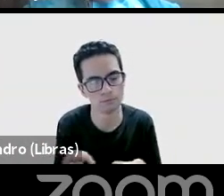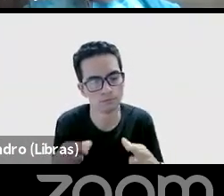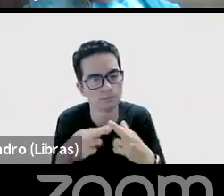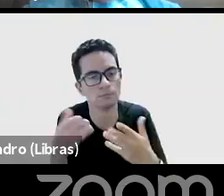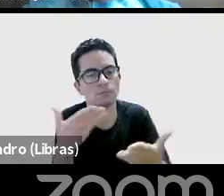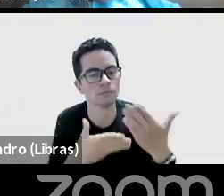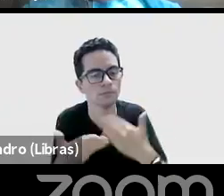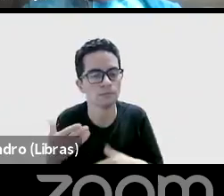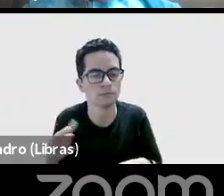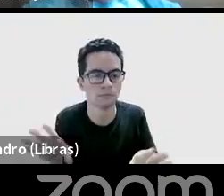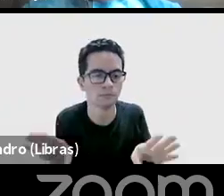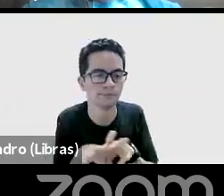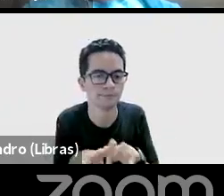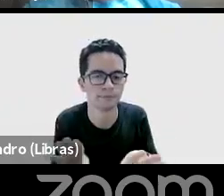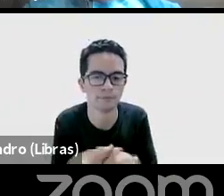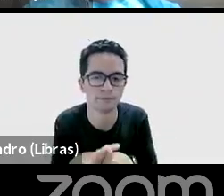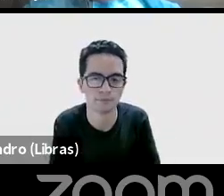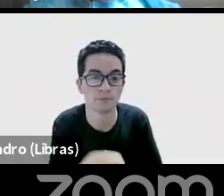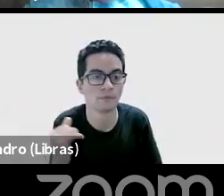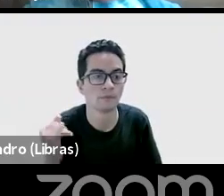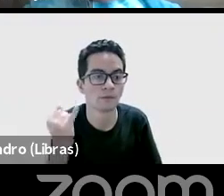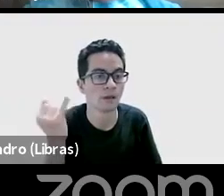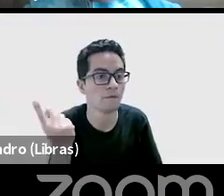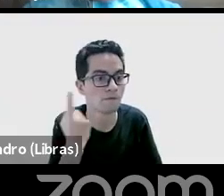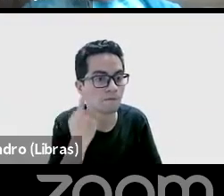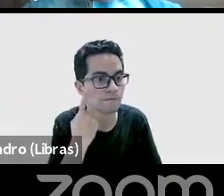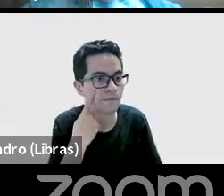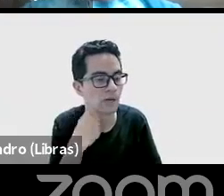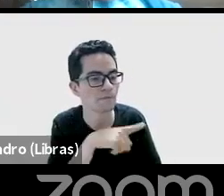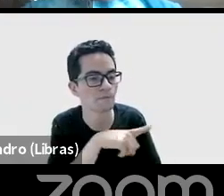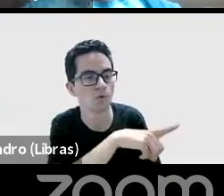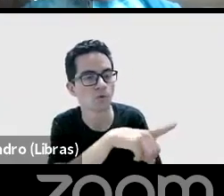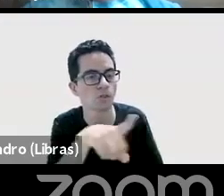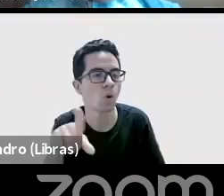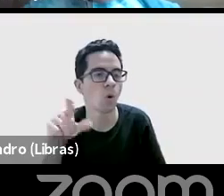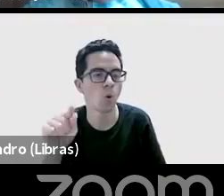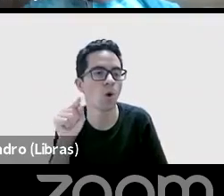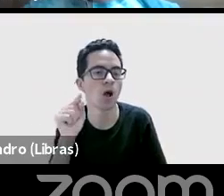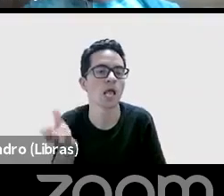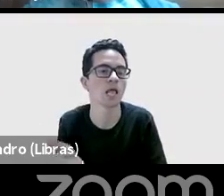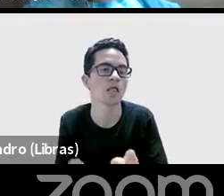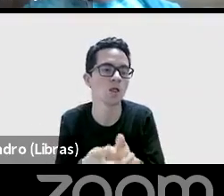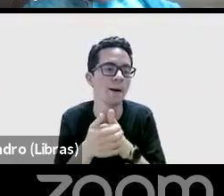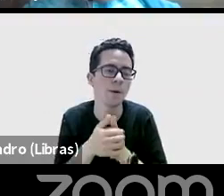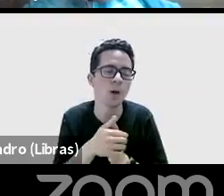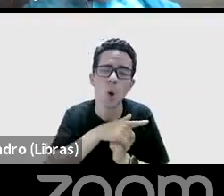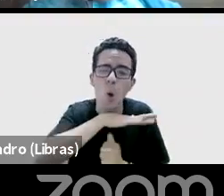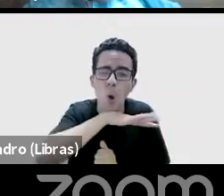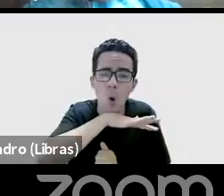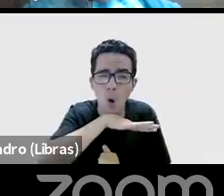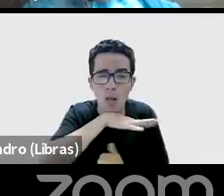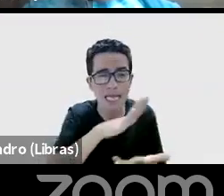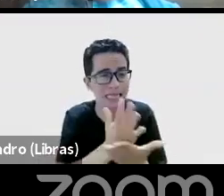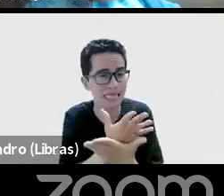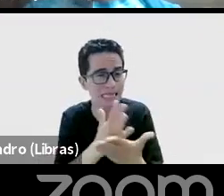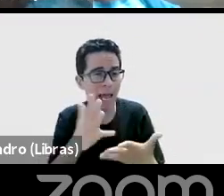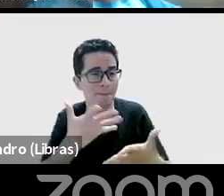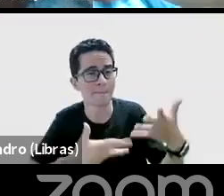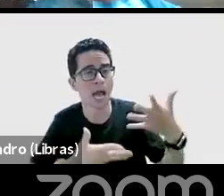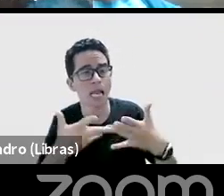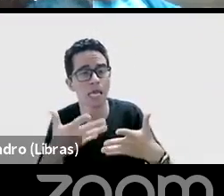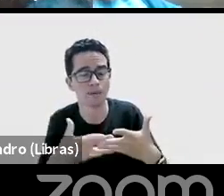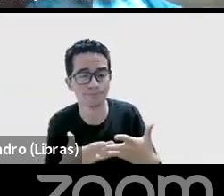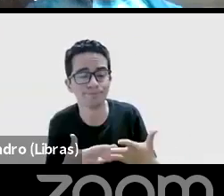colaboração, né? Então também é importante olhar para as redes de colaboração, porque o isolamento também é muito ruim, né? Ou seja, se a gente trabalha de